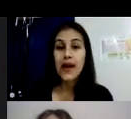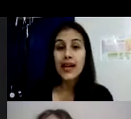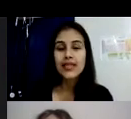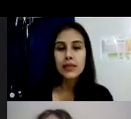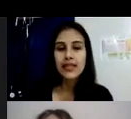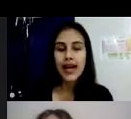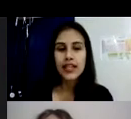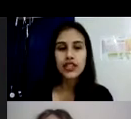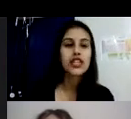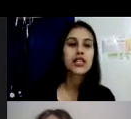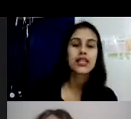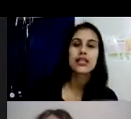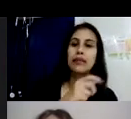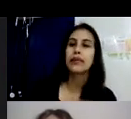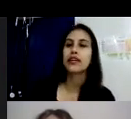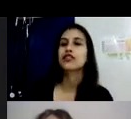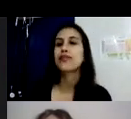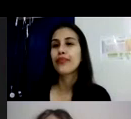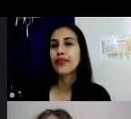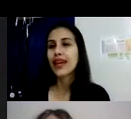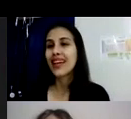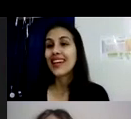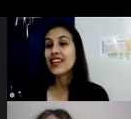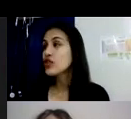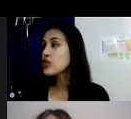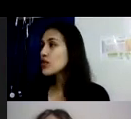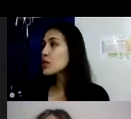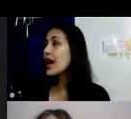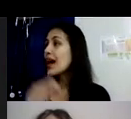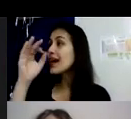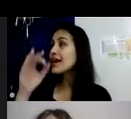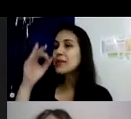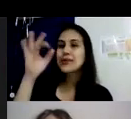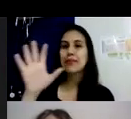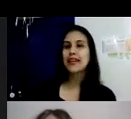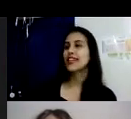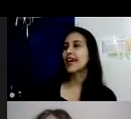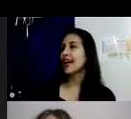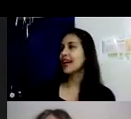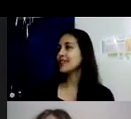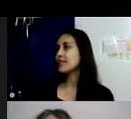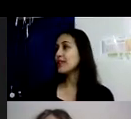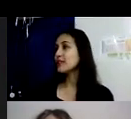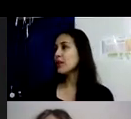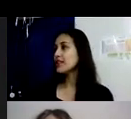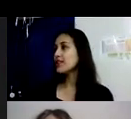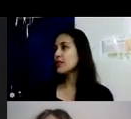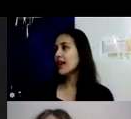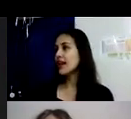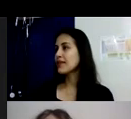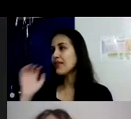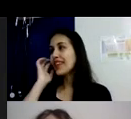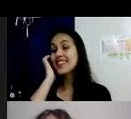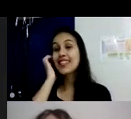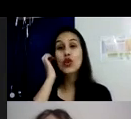60%, mais da metade, tapete. Idoso ama um tapete na casa, principalmente se for